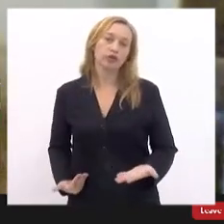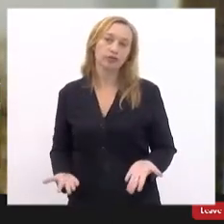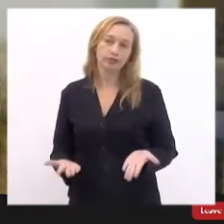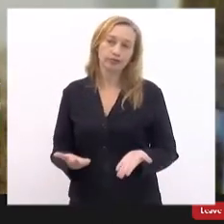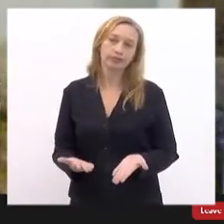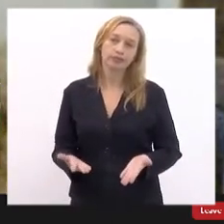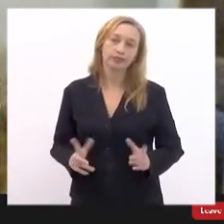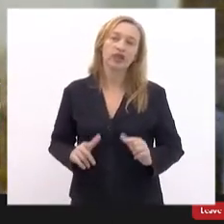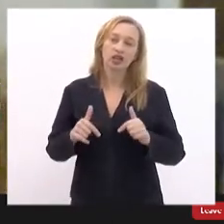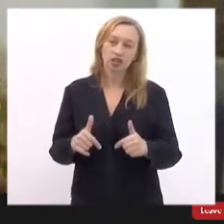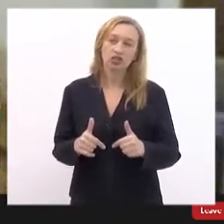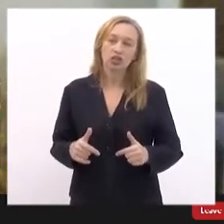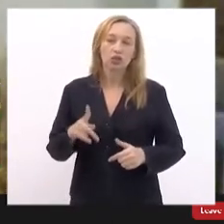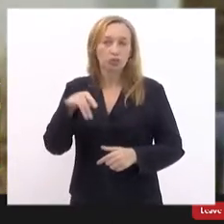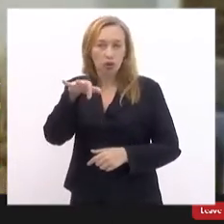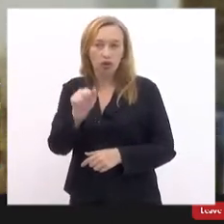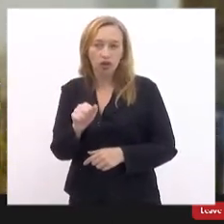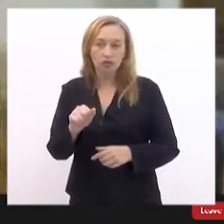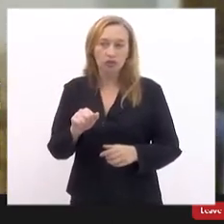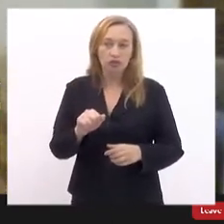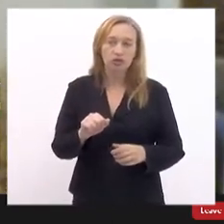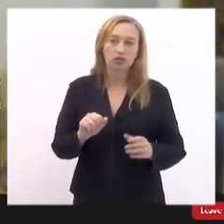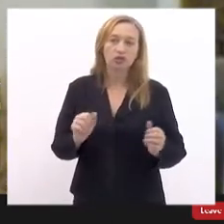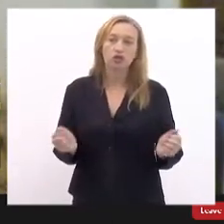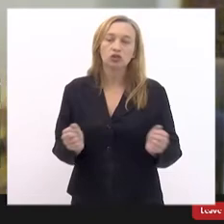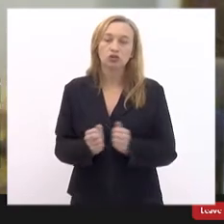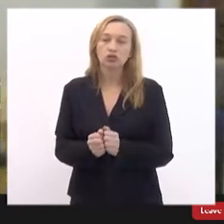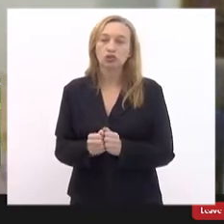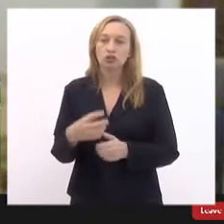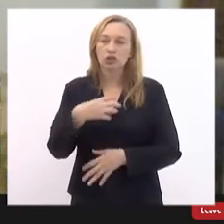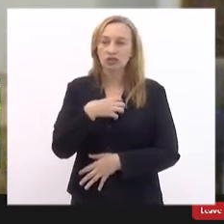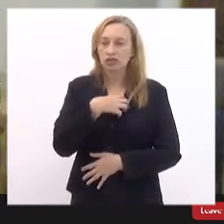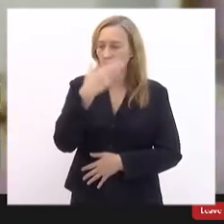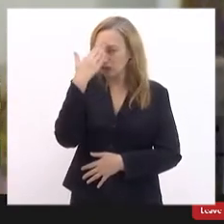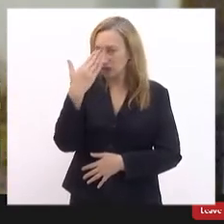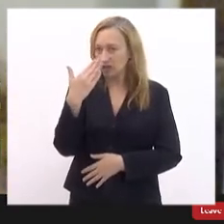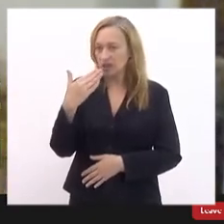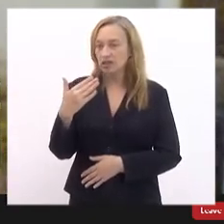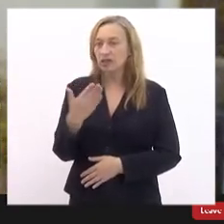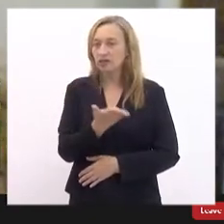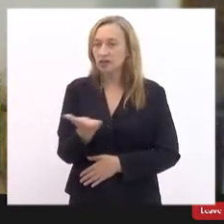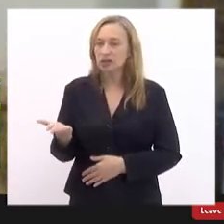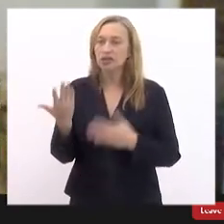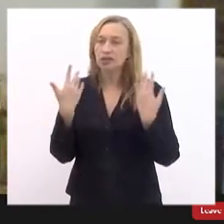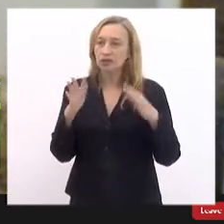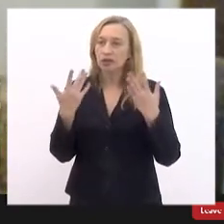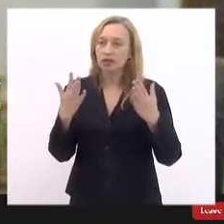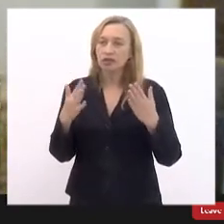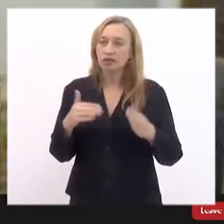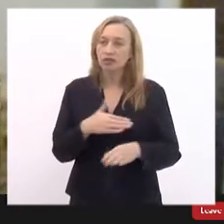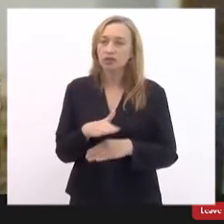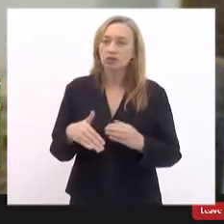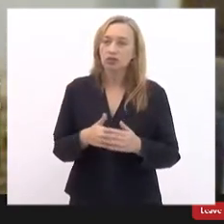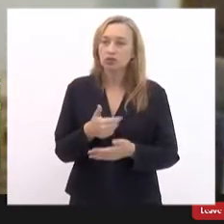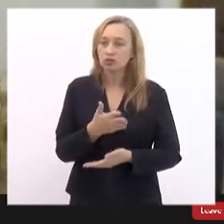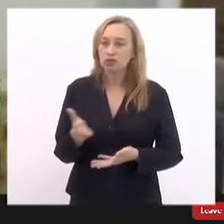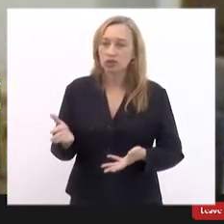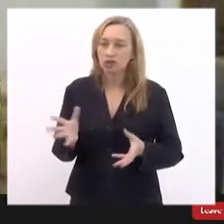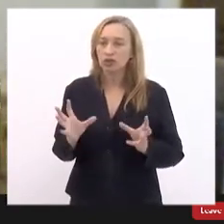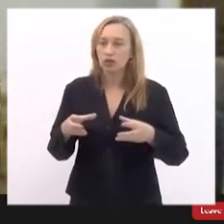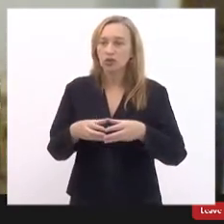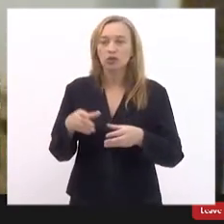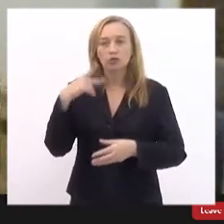Política pública, ações, programa, projeto, unificados, nesse sentido. Eu agradeço muito e parabenizo sempre a Frente Parlamentar,